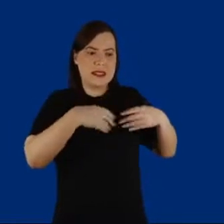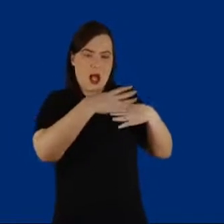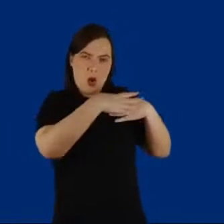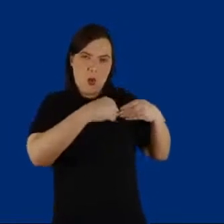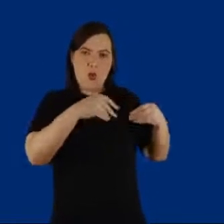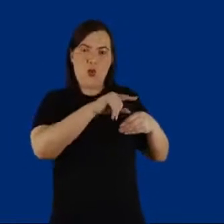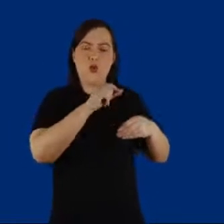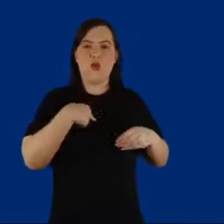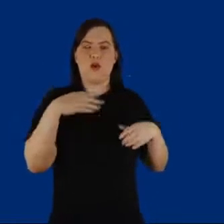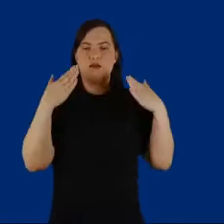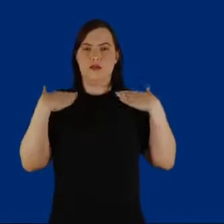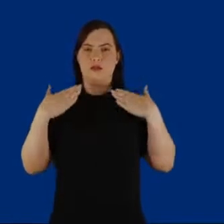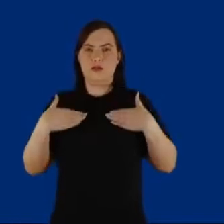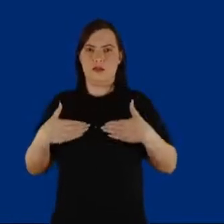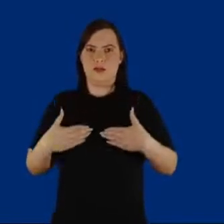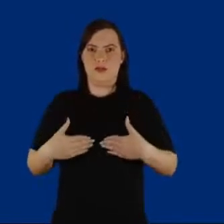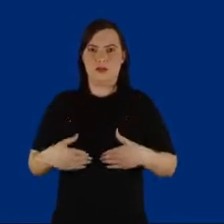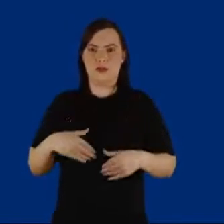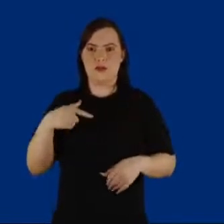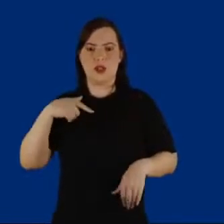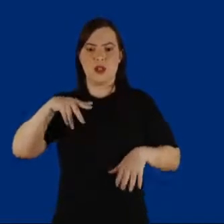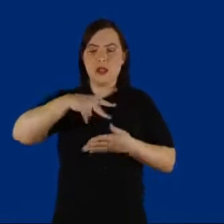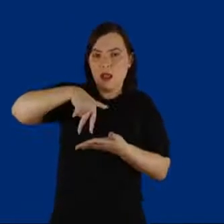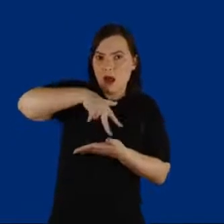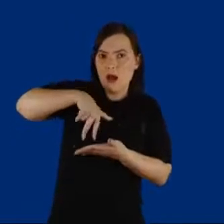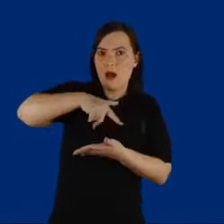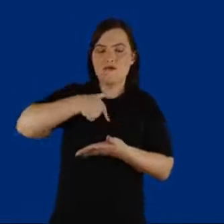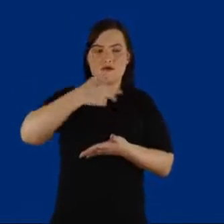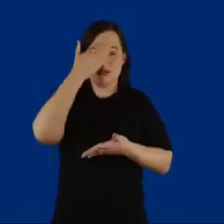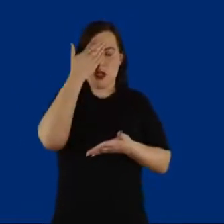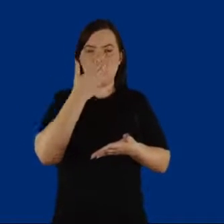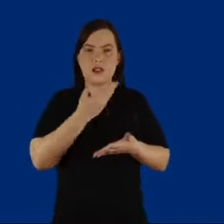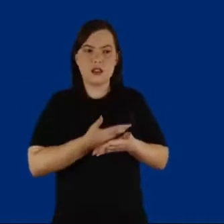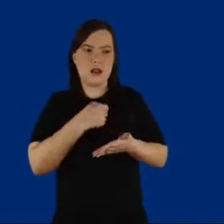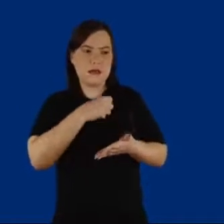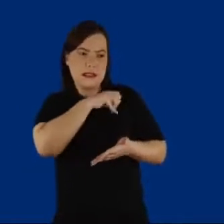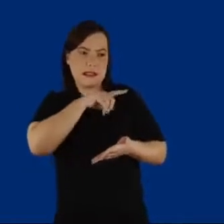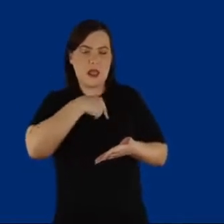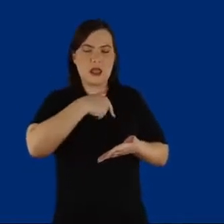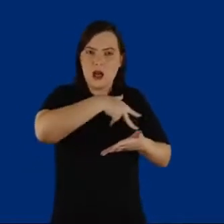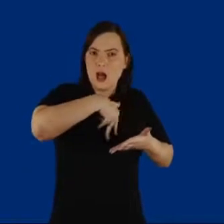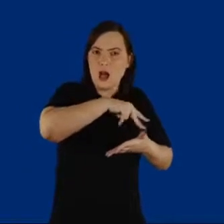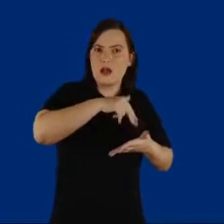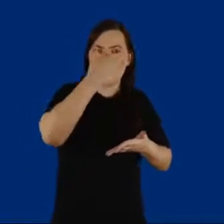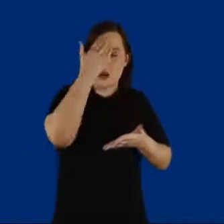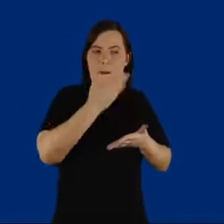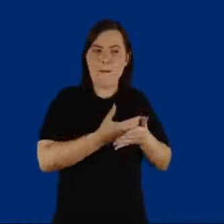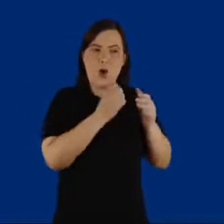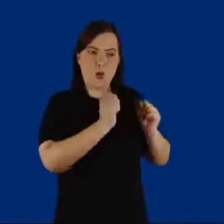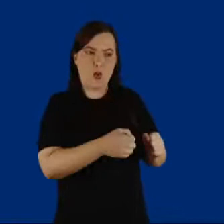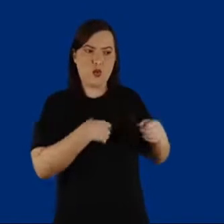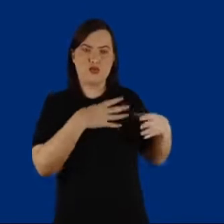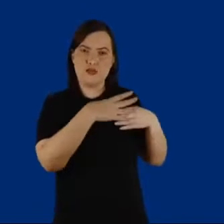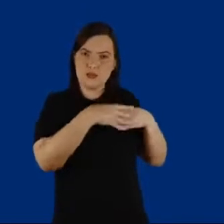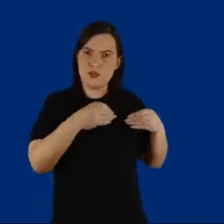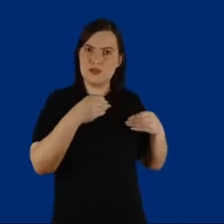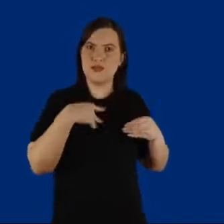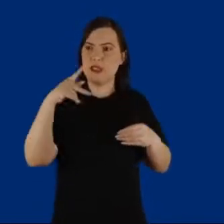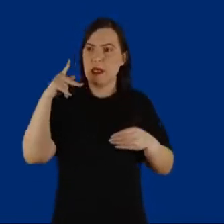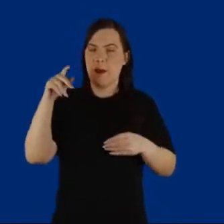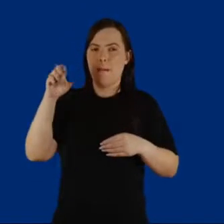corpo. E isso foi na dança que ele acreditava, através da dança que ele acreditava que podia fazer isso. O Peter